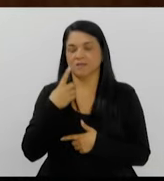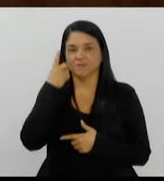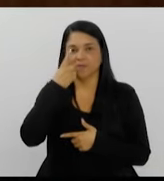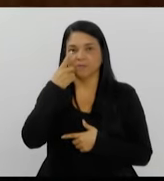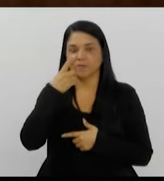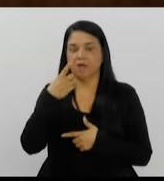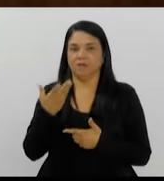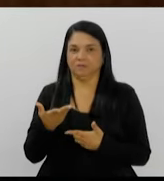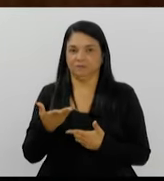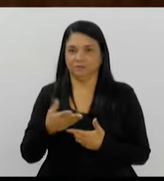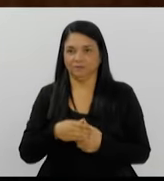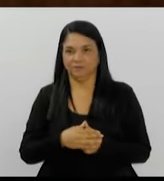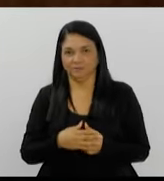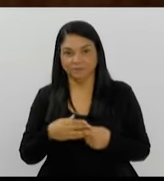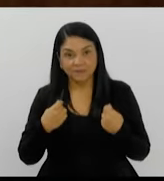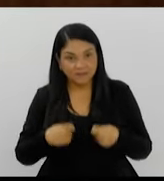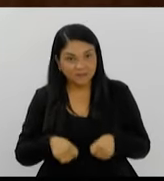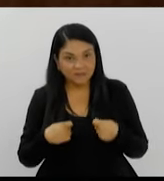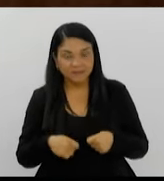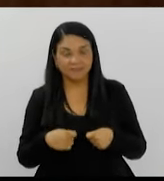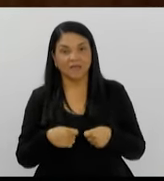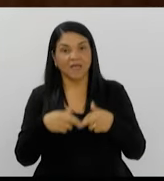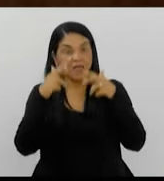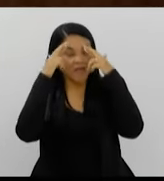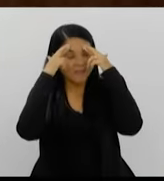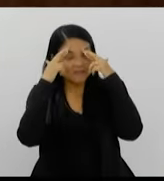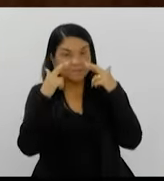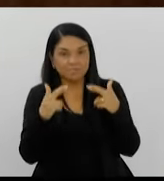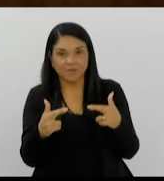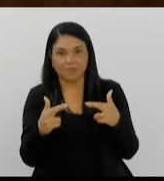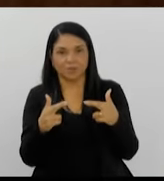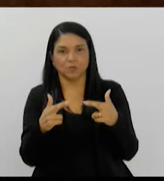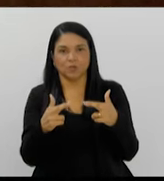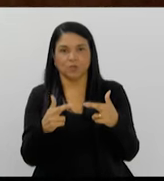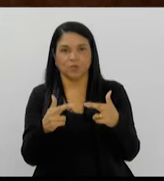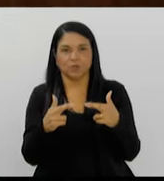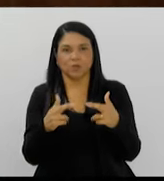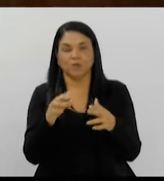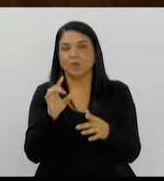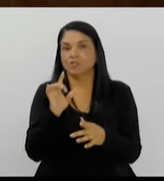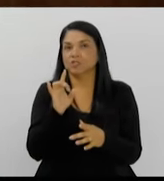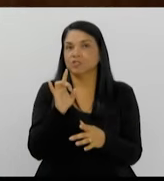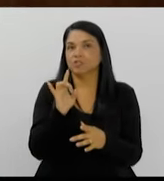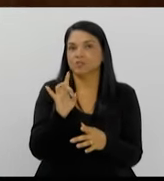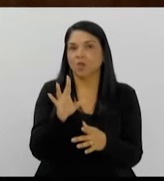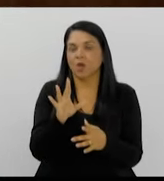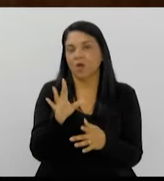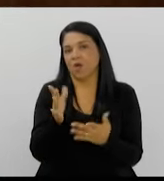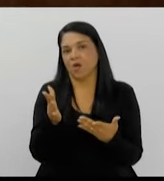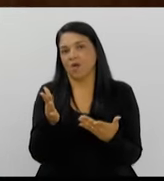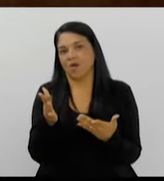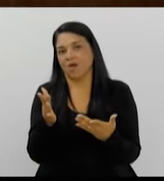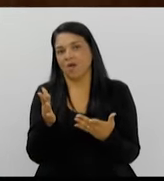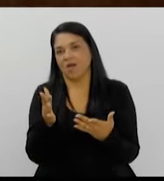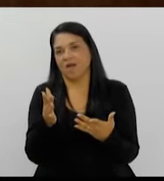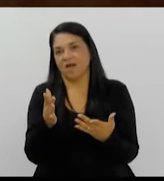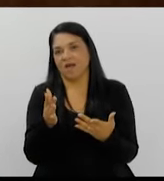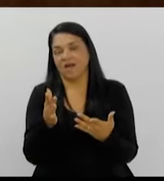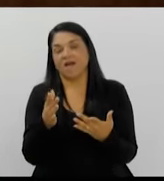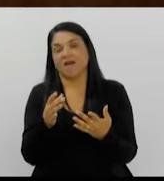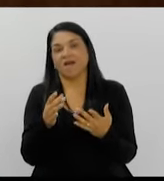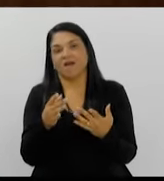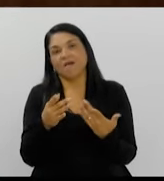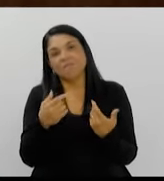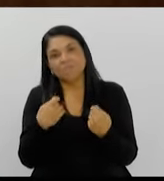estamos é uma questão de respeito Não é uma questão de vassalagem e isso precisa ficar muito